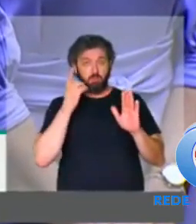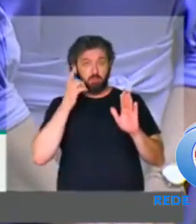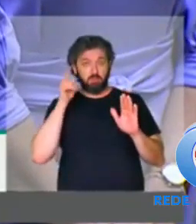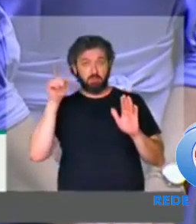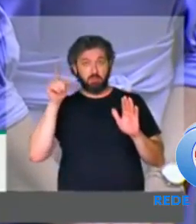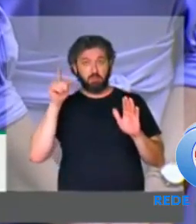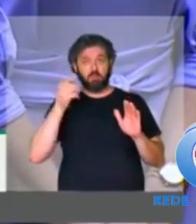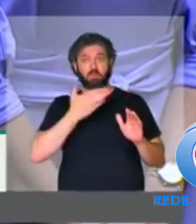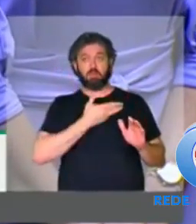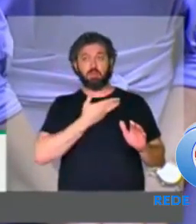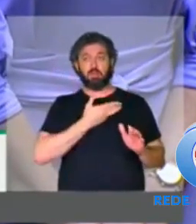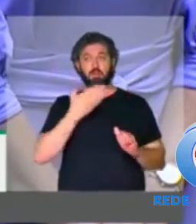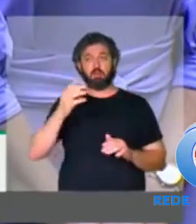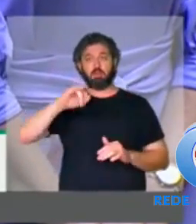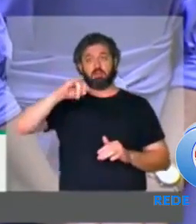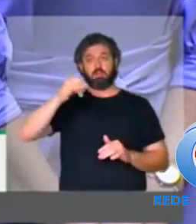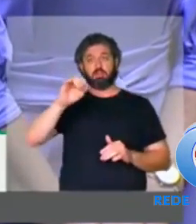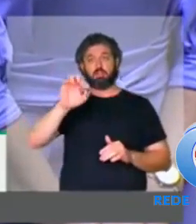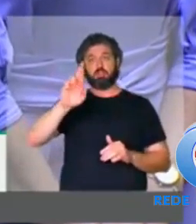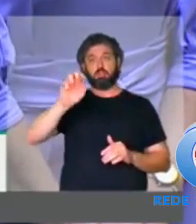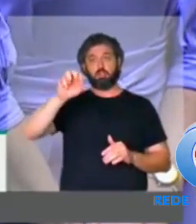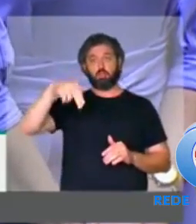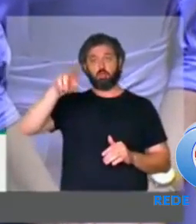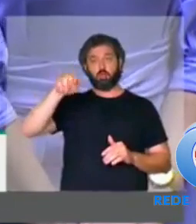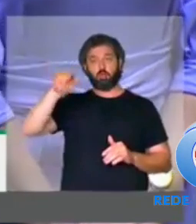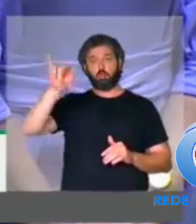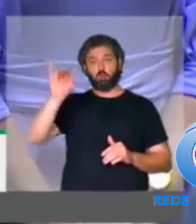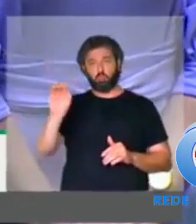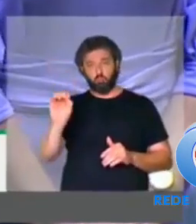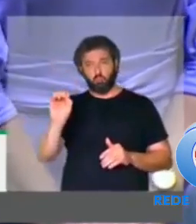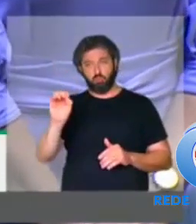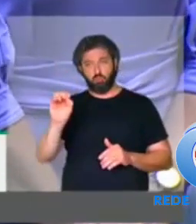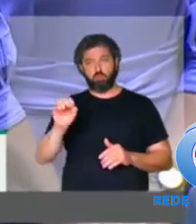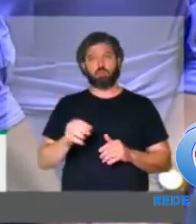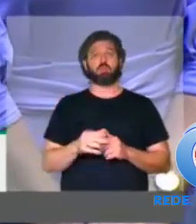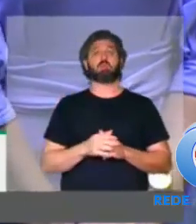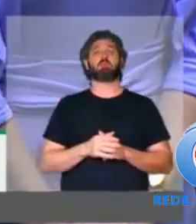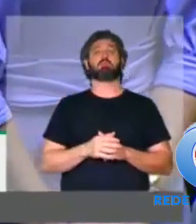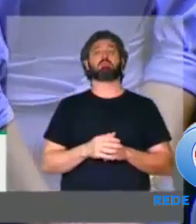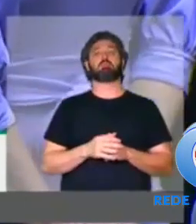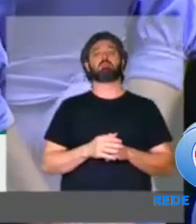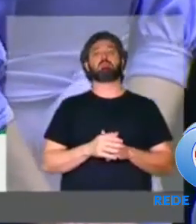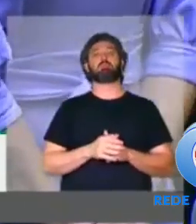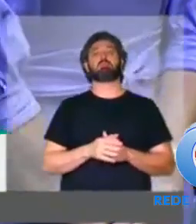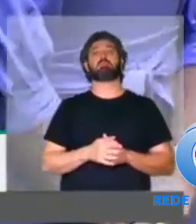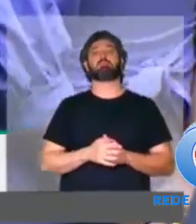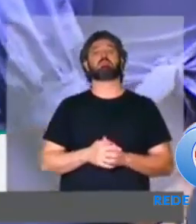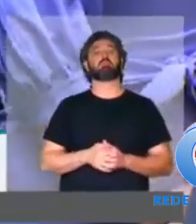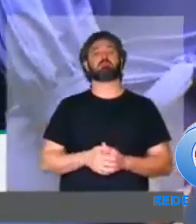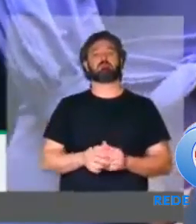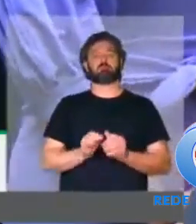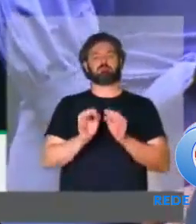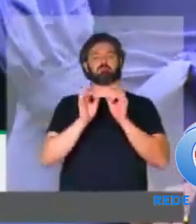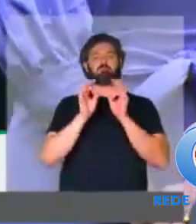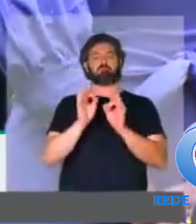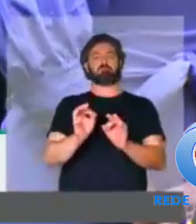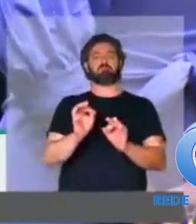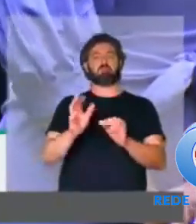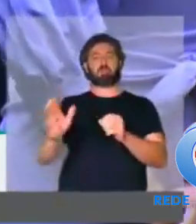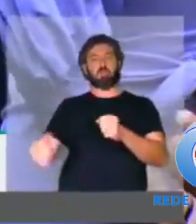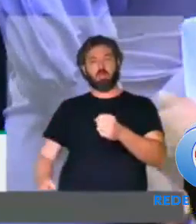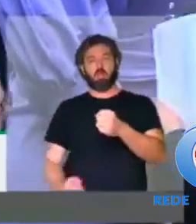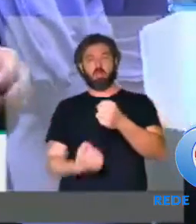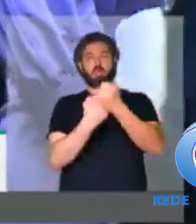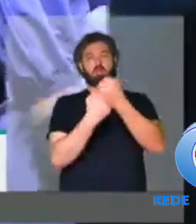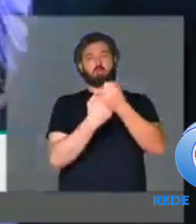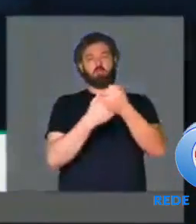deputado colega do nosso Progressistas, Jerônimo Gergen, vem exatamente